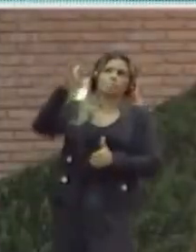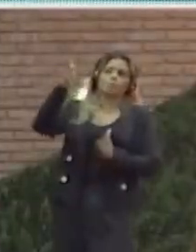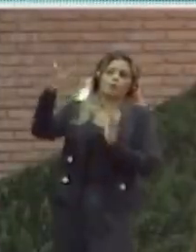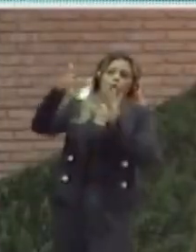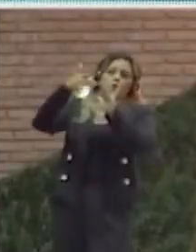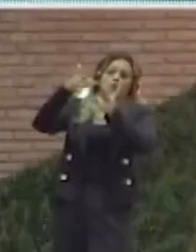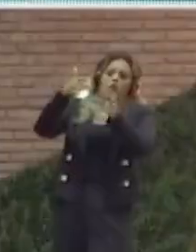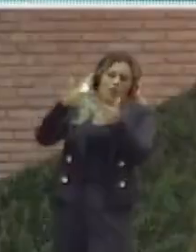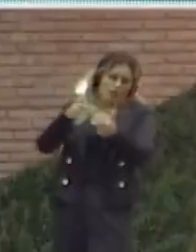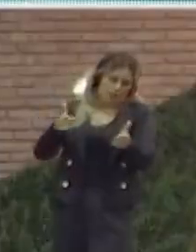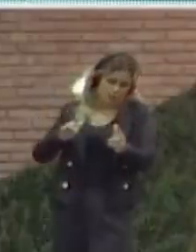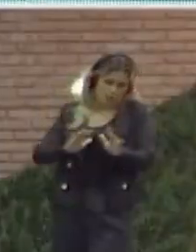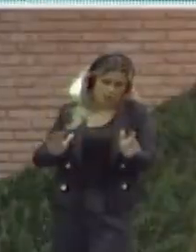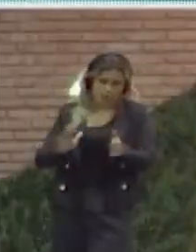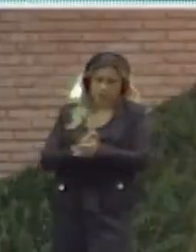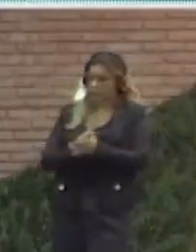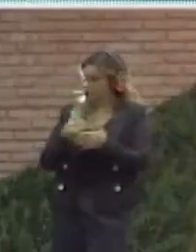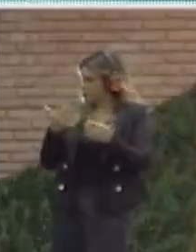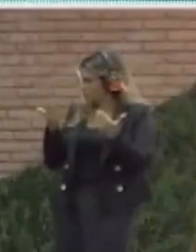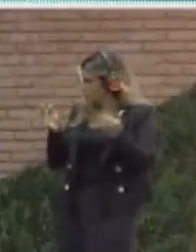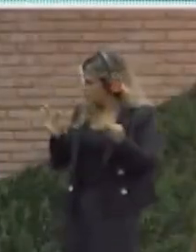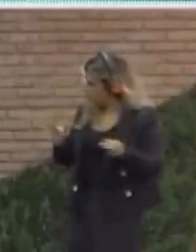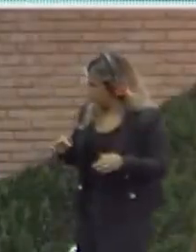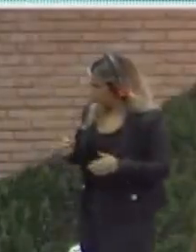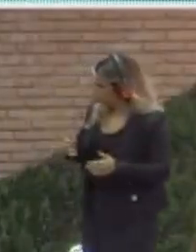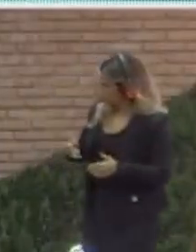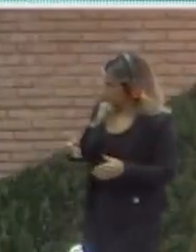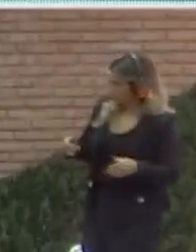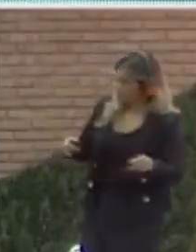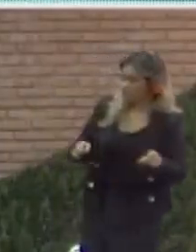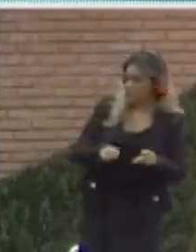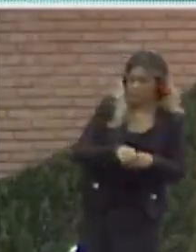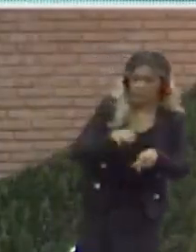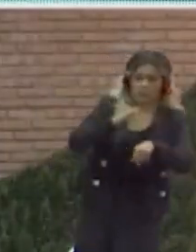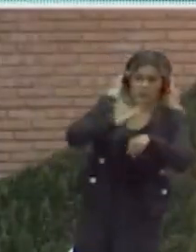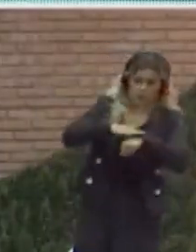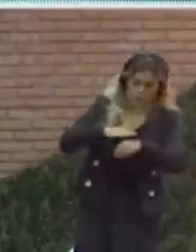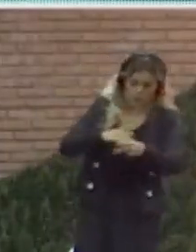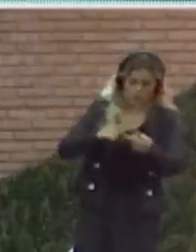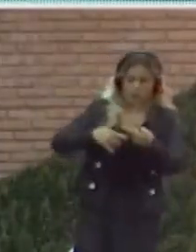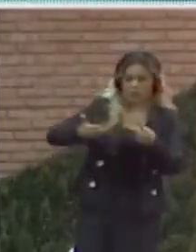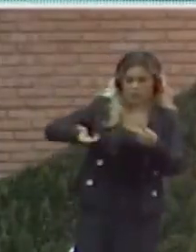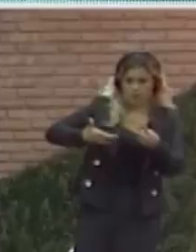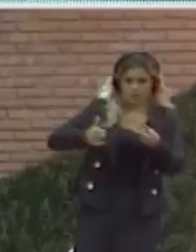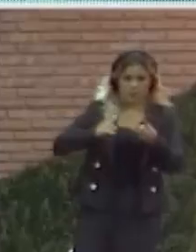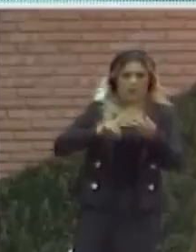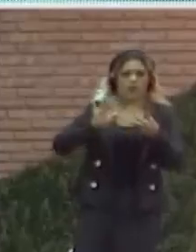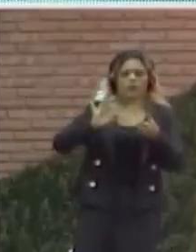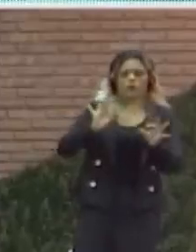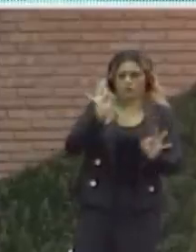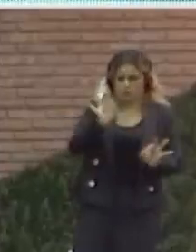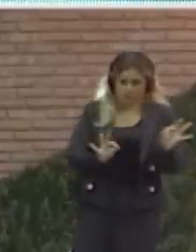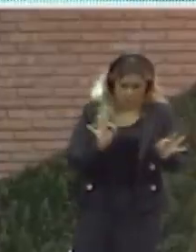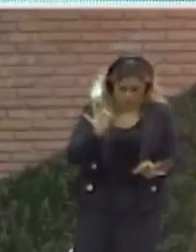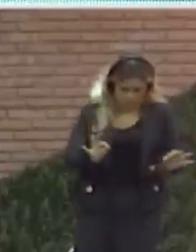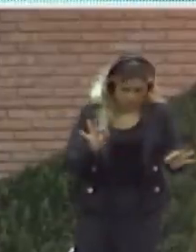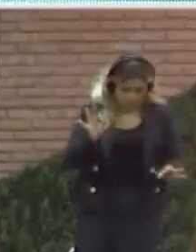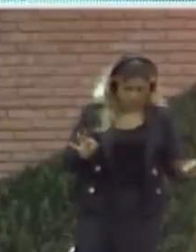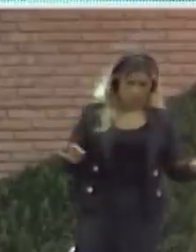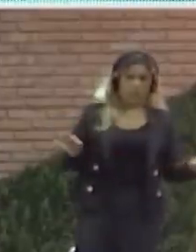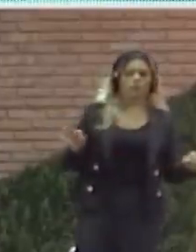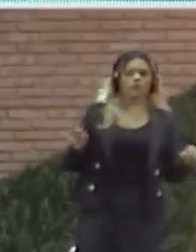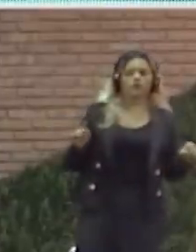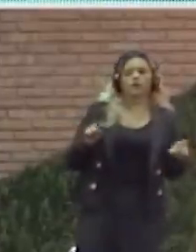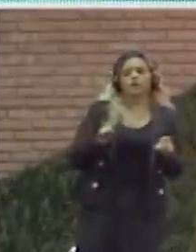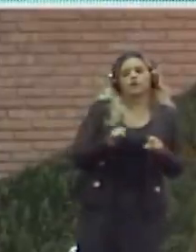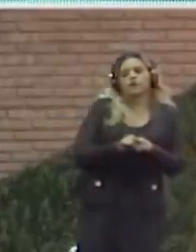avançada quanto essa. Mas é isso, eu acho que a questão do tempo, da rapidez, do planejamento e da